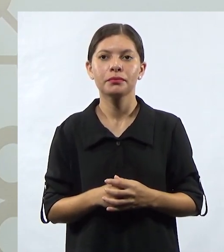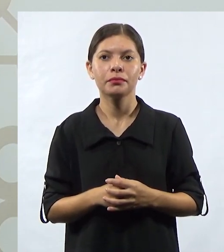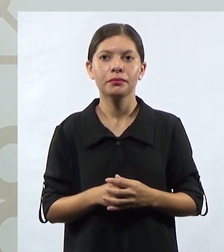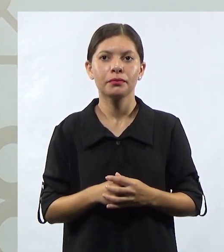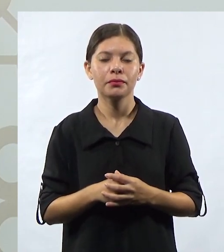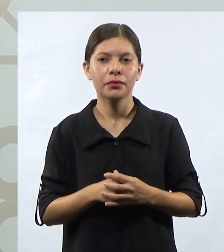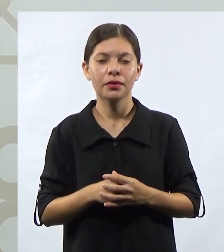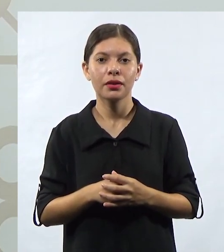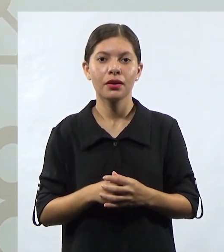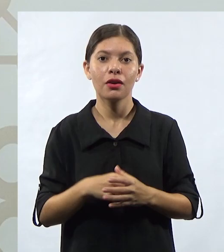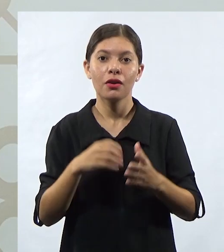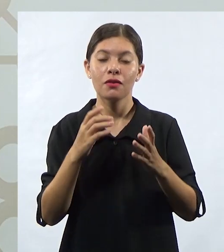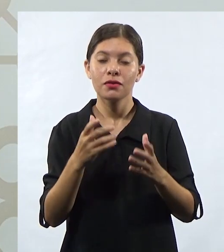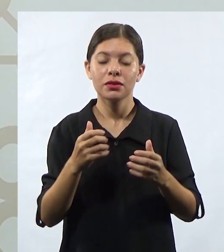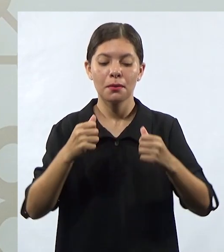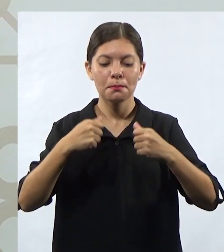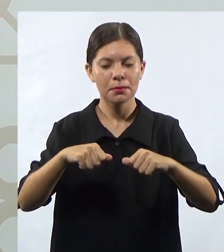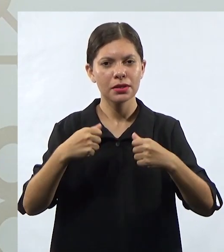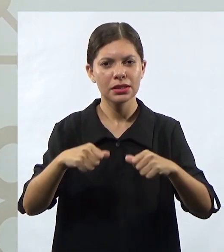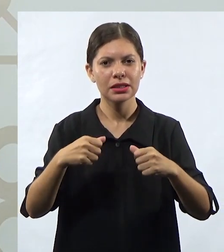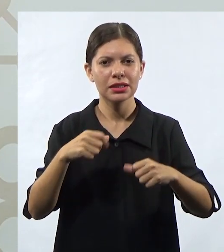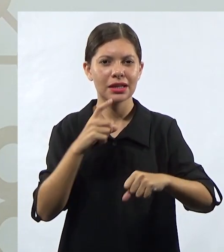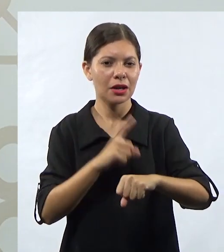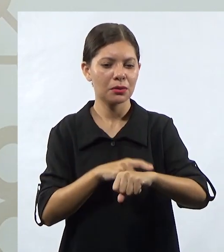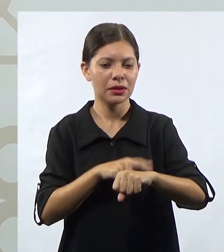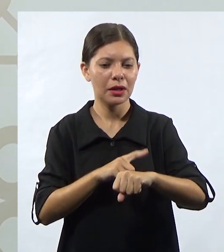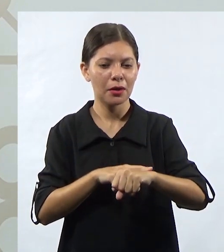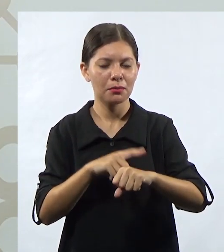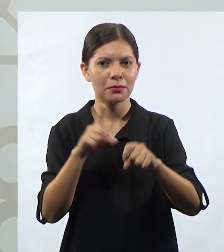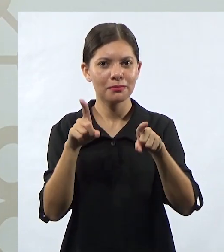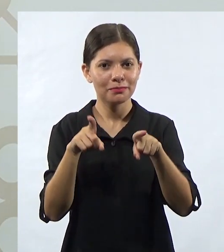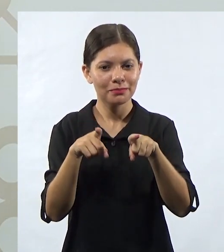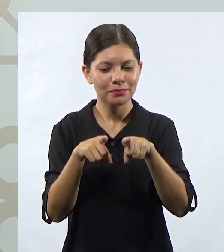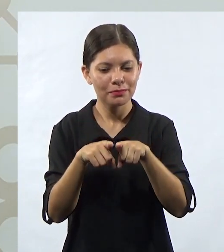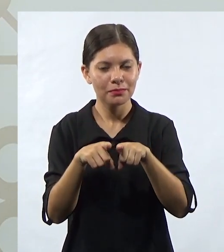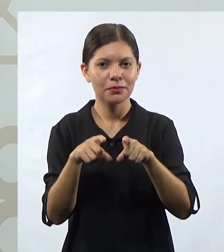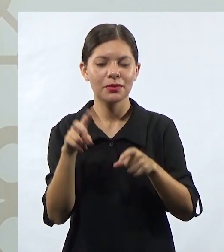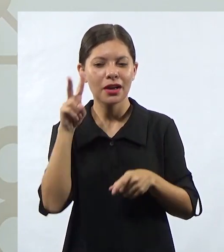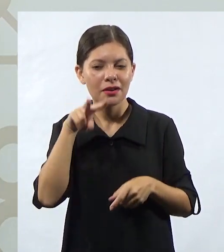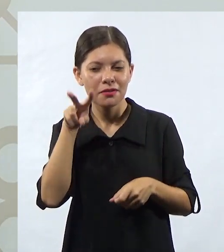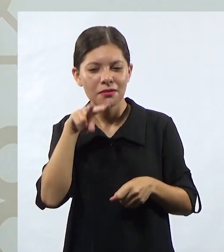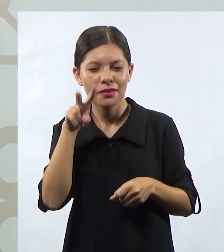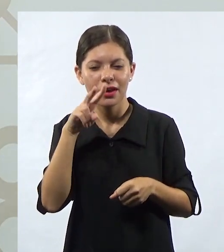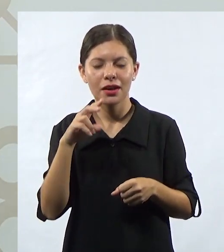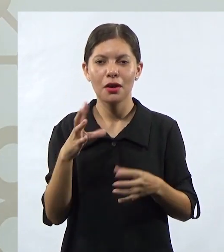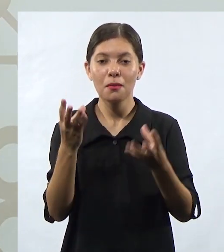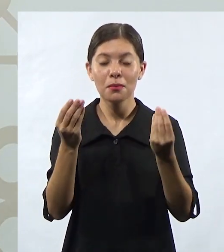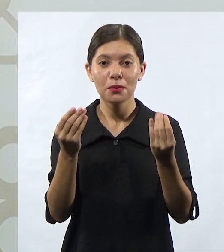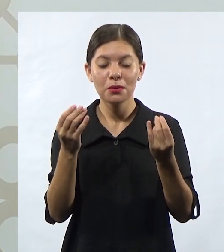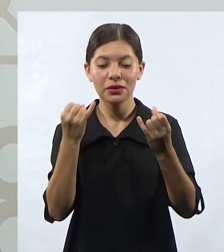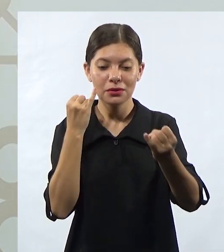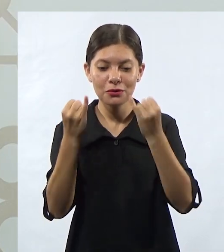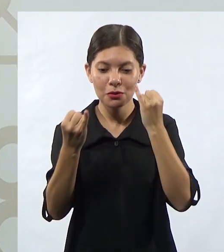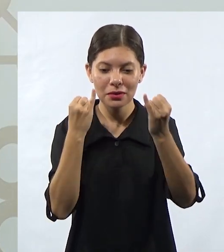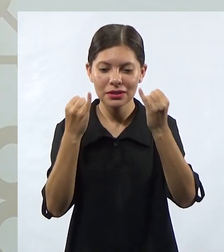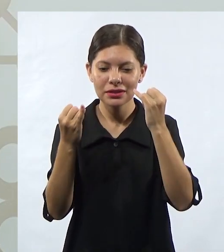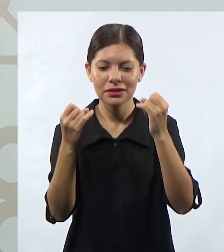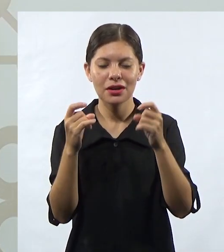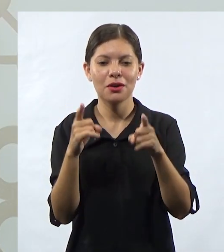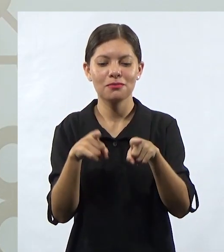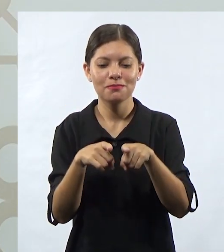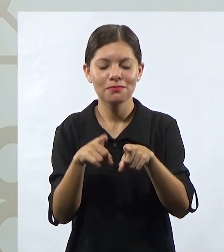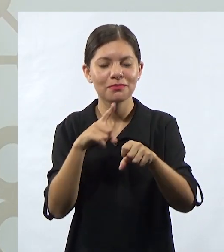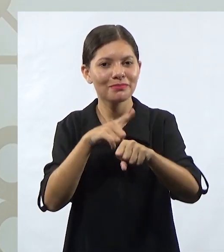digamos, se você está com tempo exíguo, você consegue visualizar muita informação em pouco